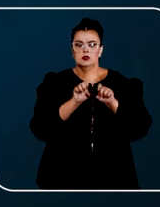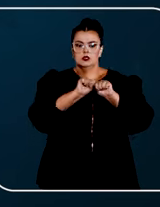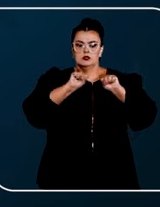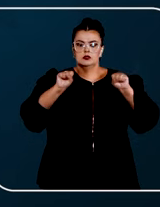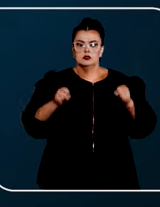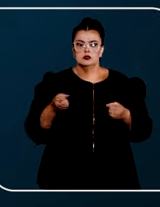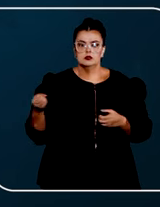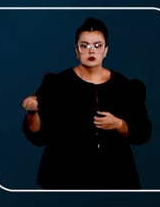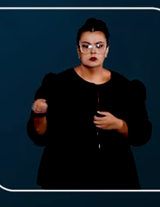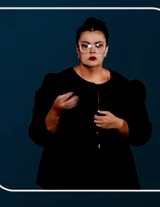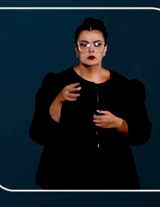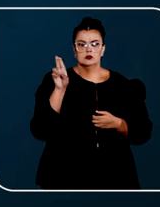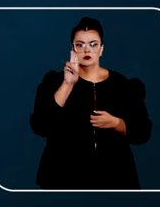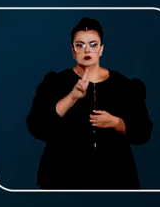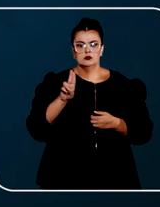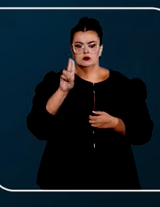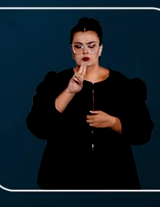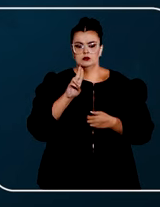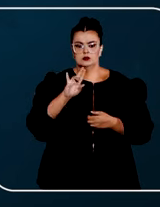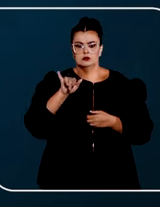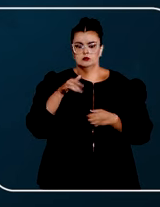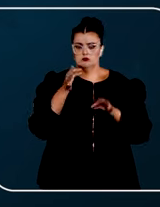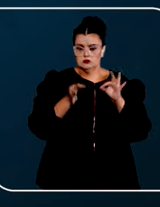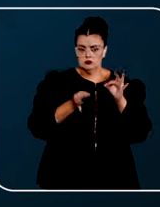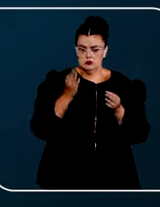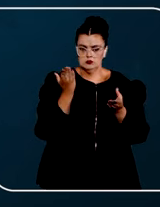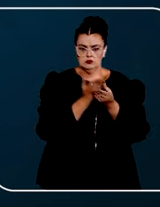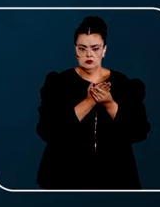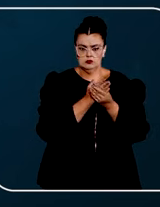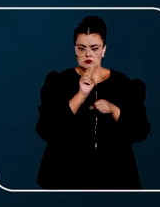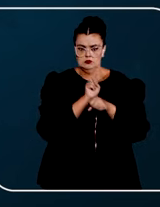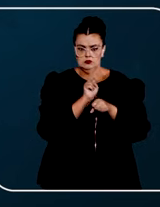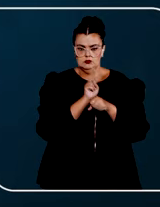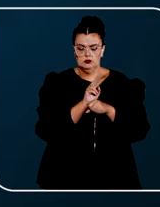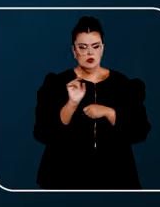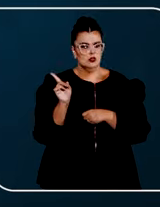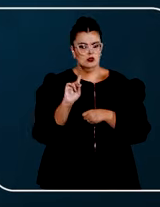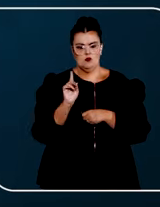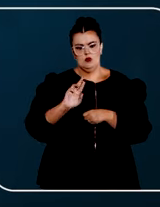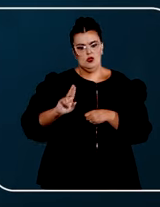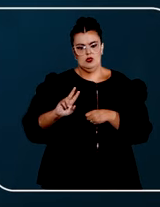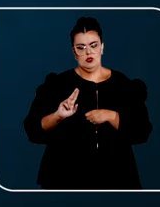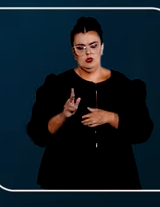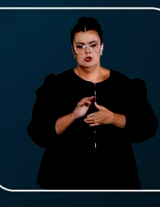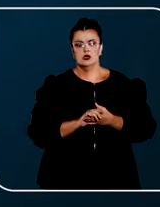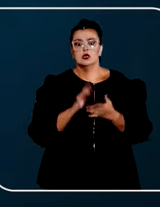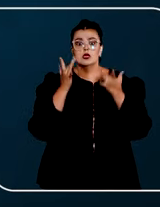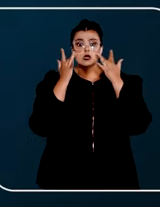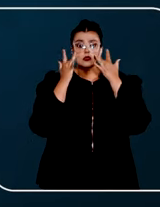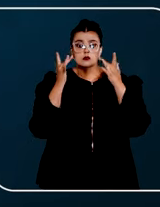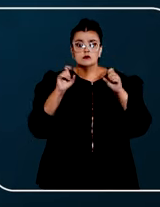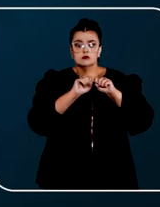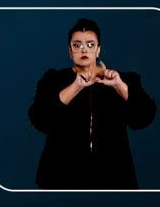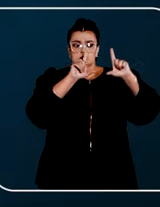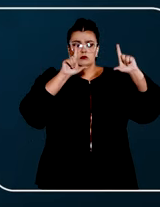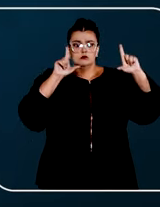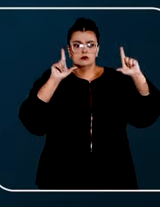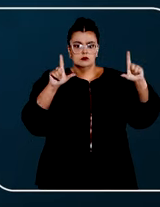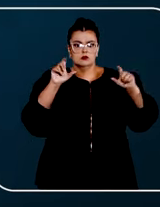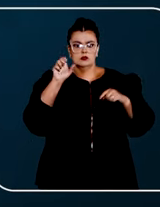modernos que otimizam o julgamento dos processos e não é só isso além da amostra o espaço